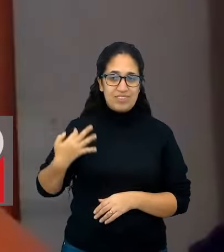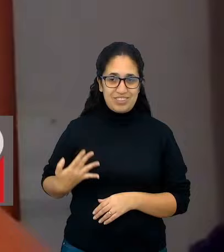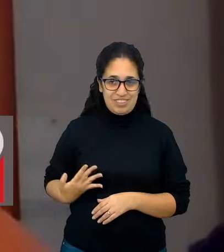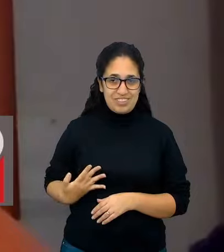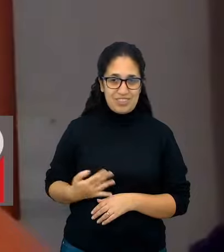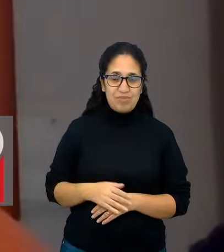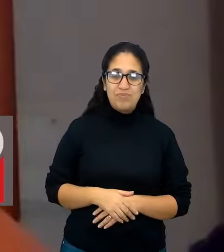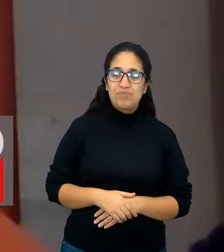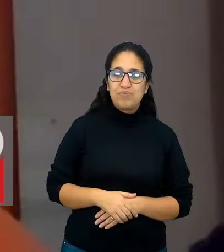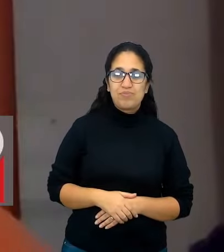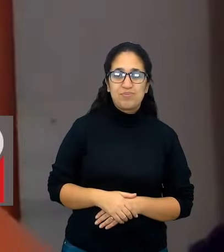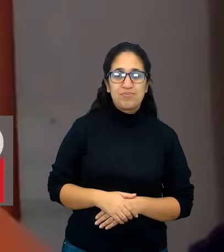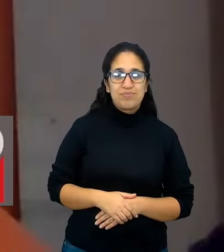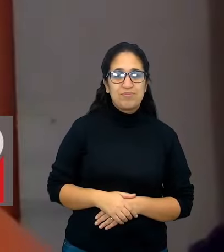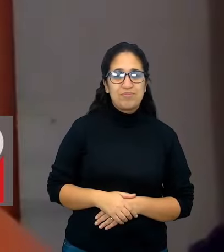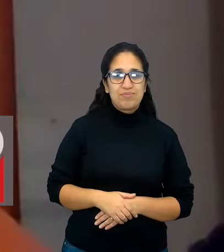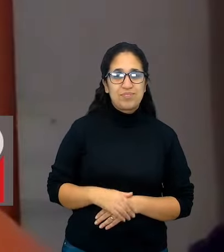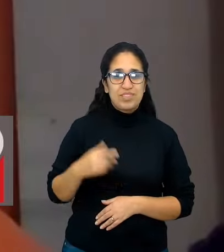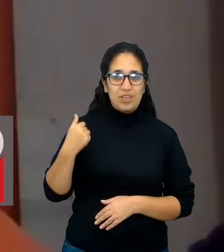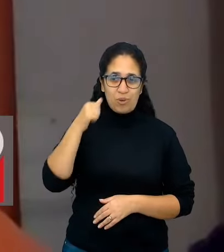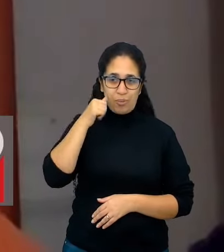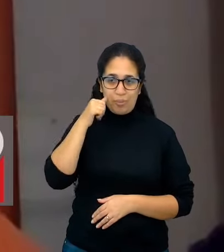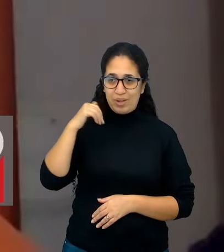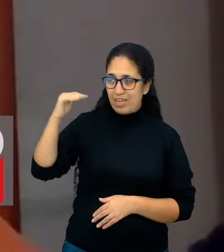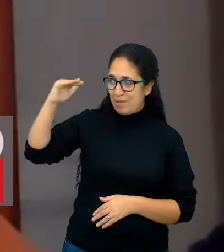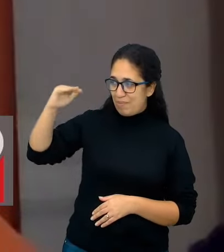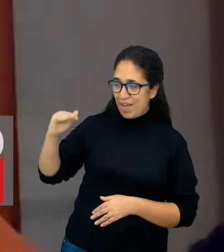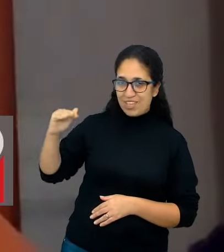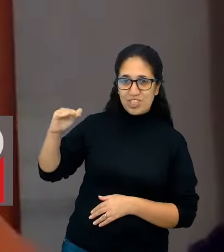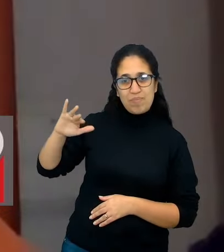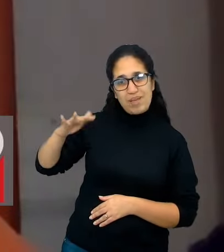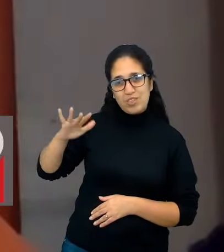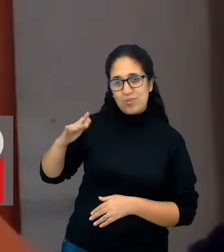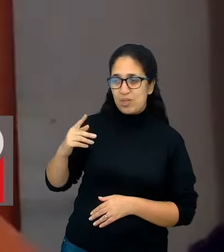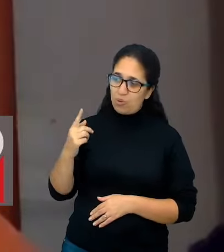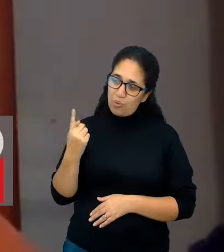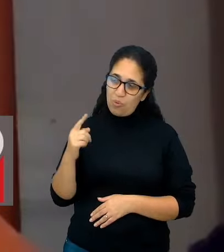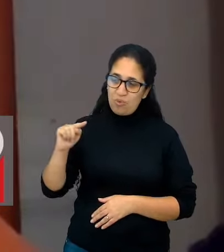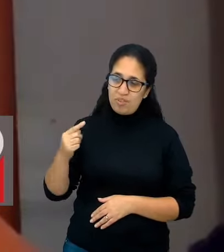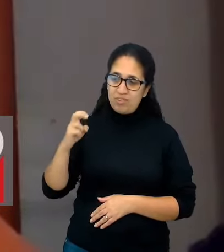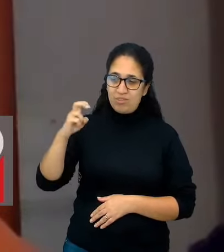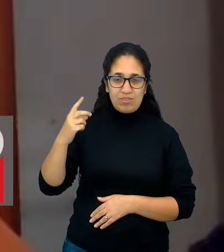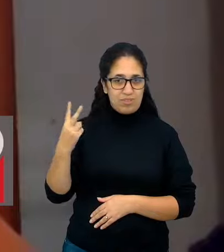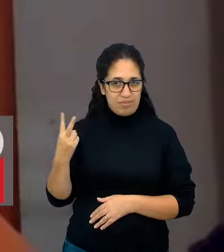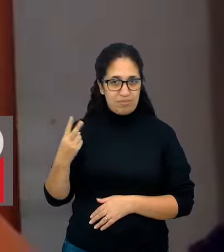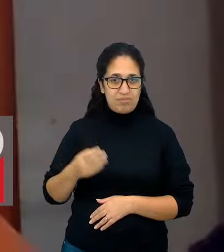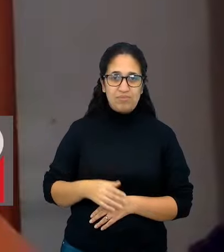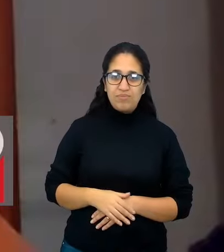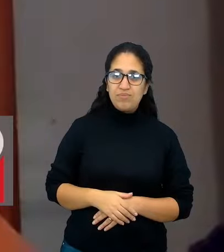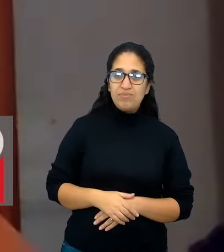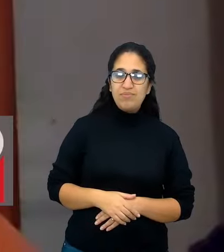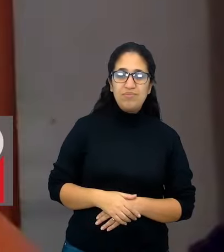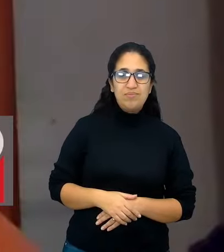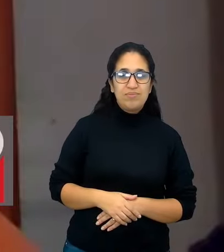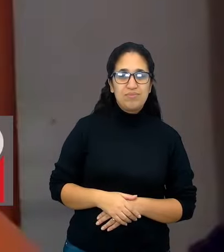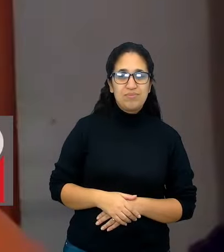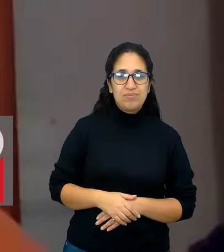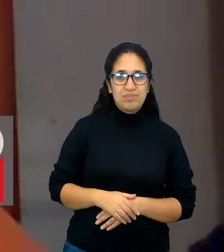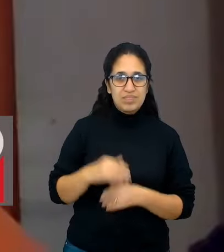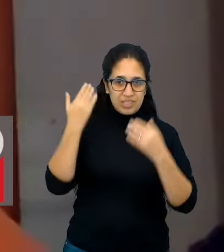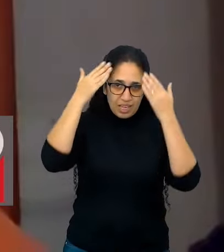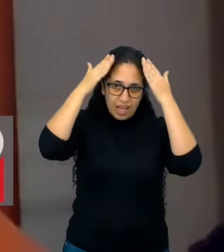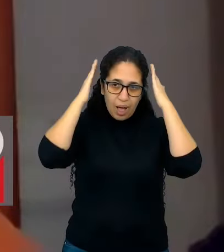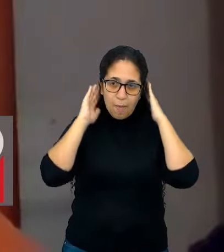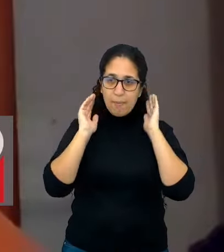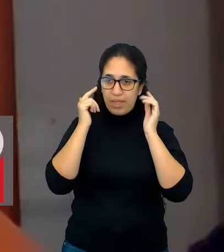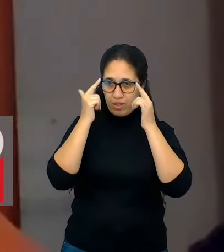audiodescrição. Sou baixinha, de aproximadamente 1,52 m de altura. Tenho cabelos e